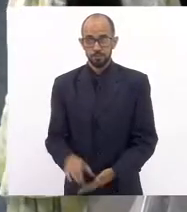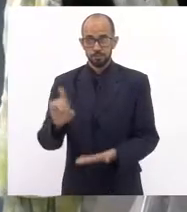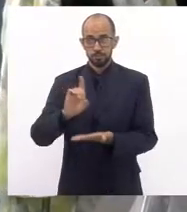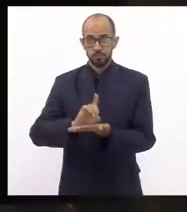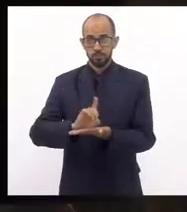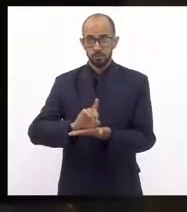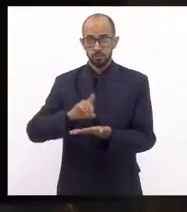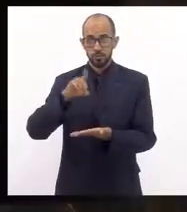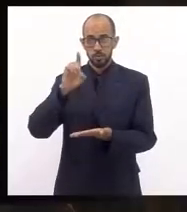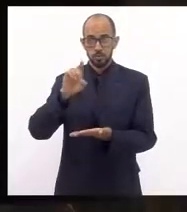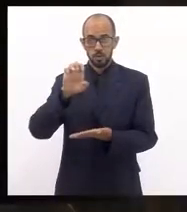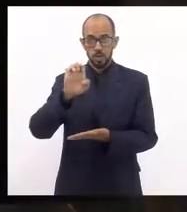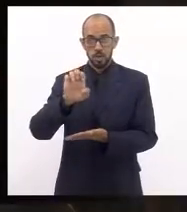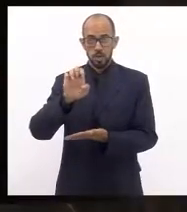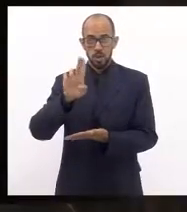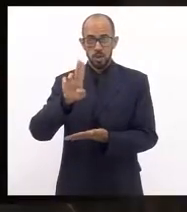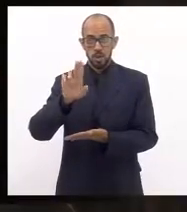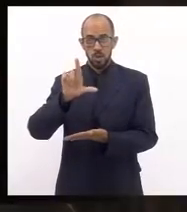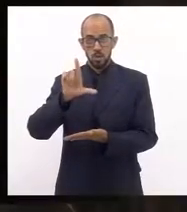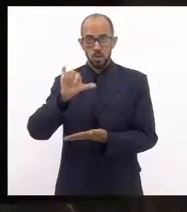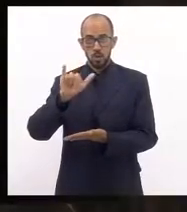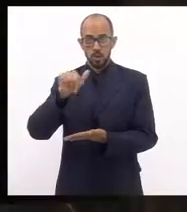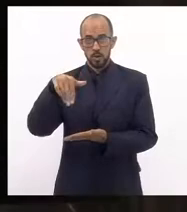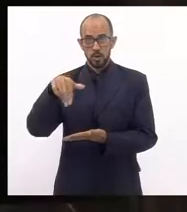Doutora Eulina Cabral Fiuza.